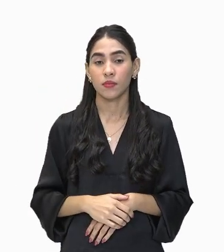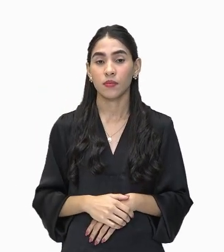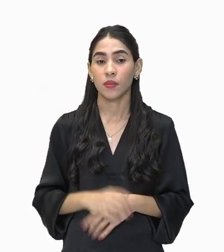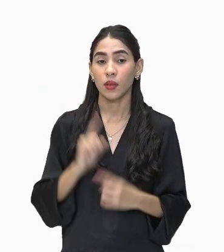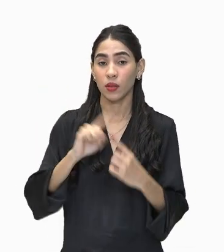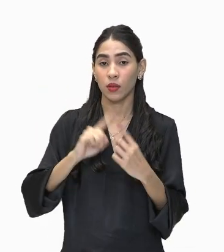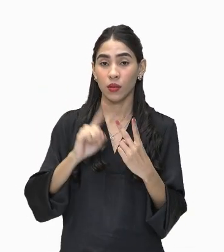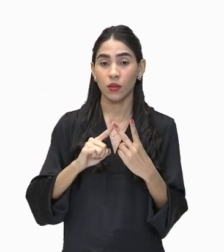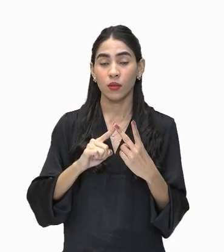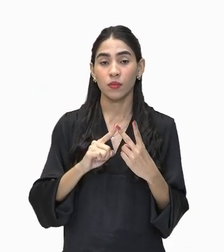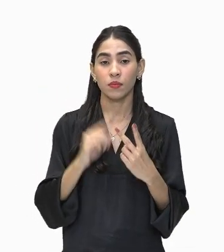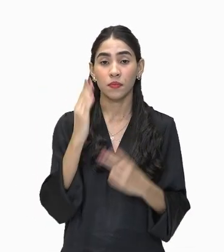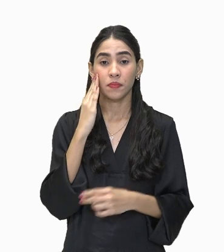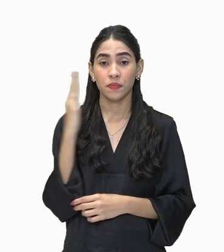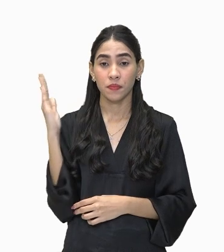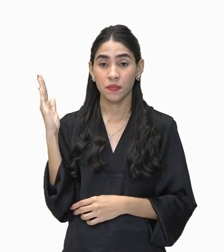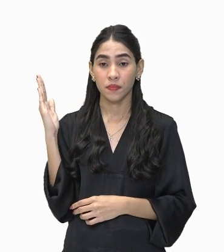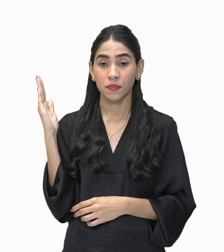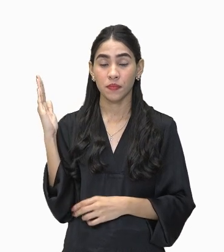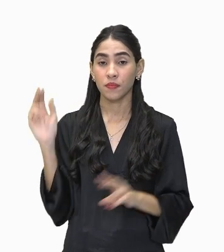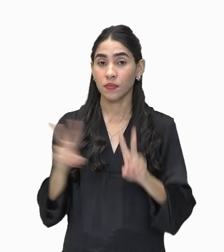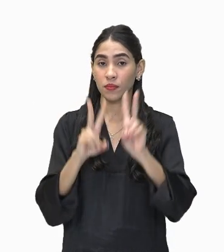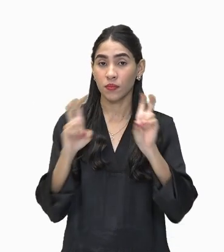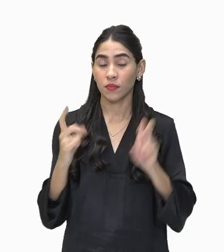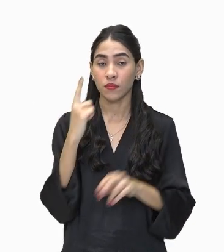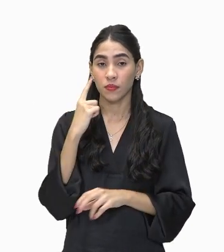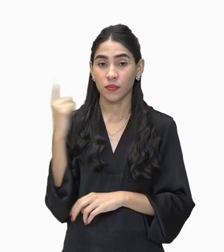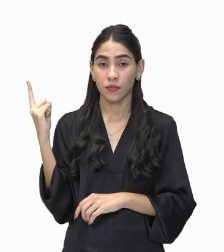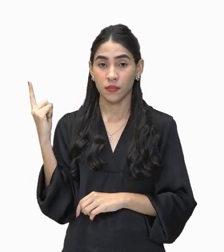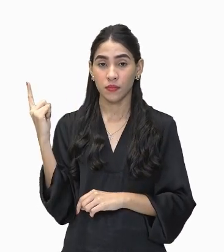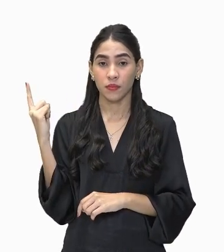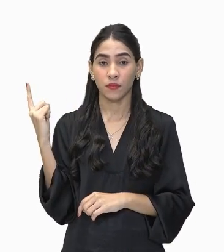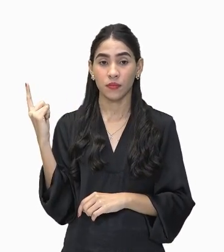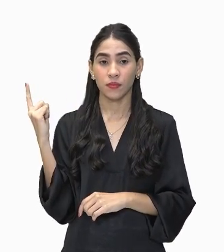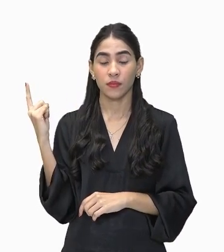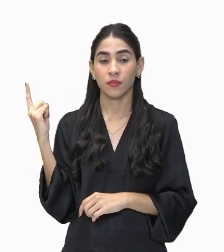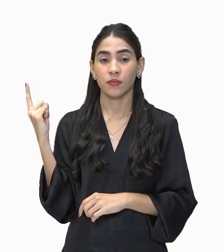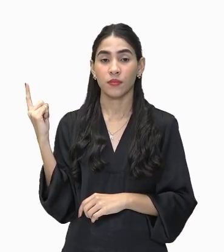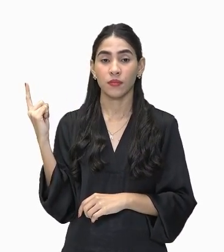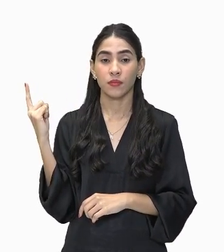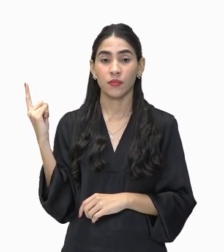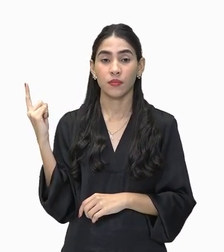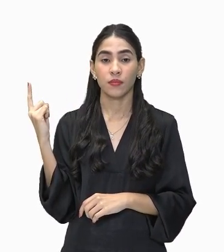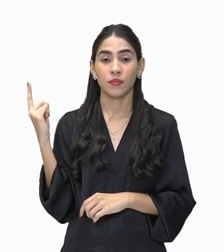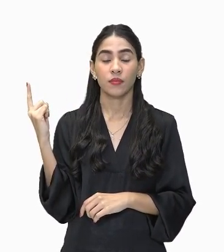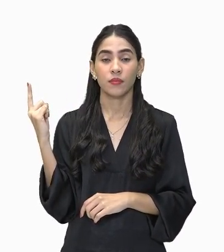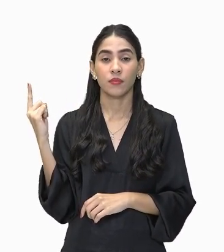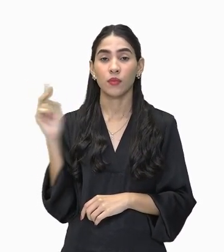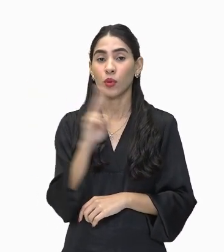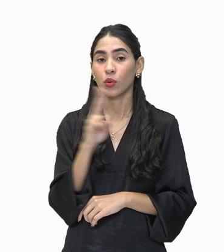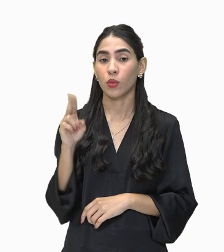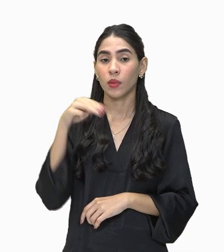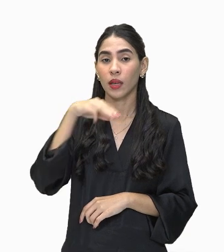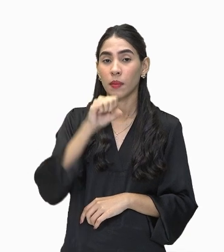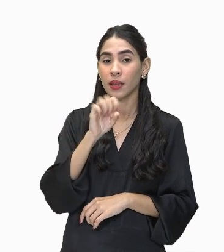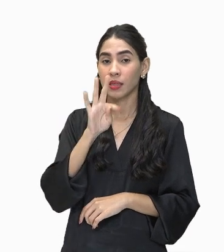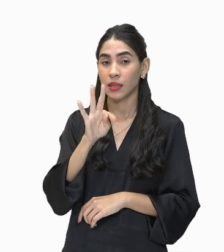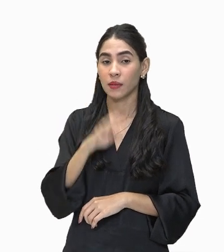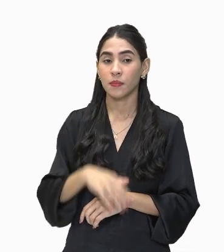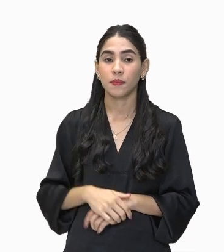movimentos, as ligas camponesas e o movimento dos trabalhadores rurais sem terra, conhecido como